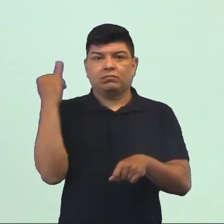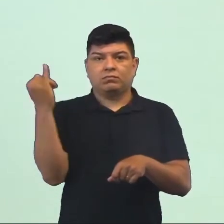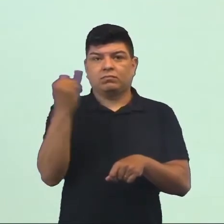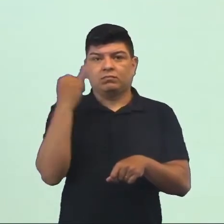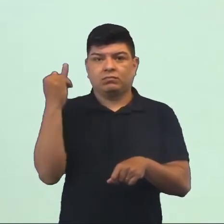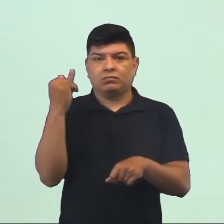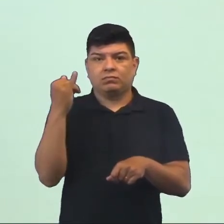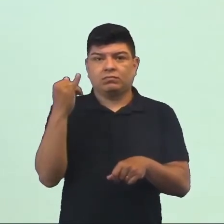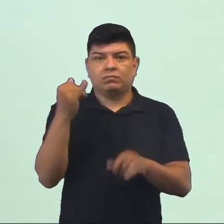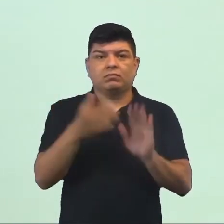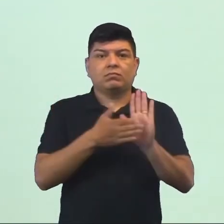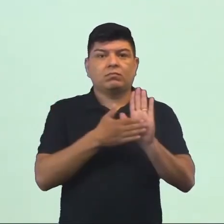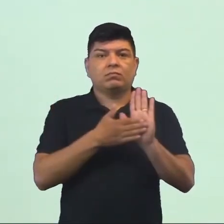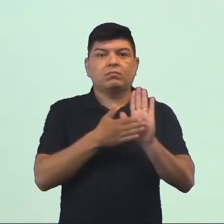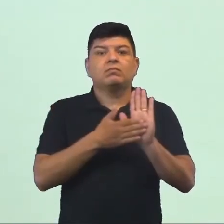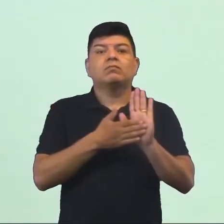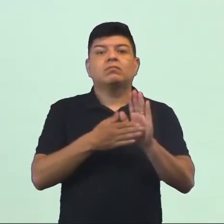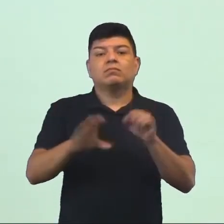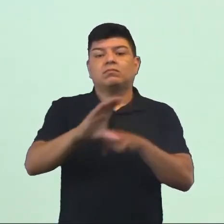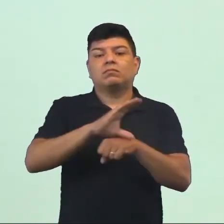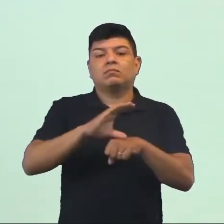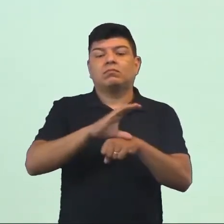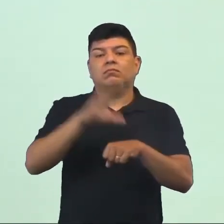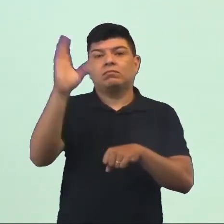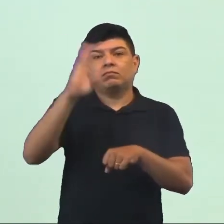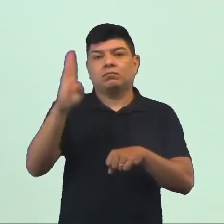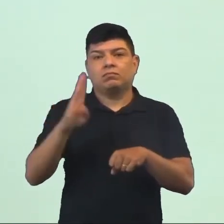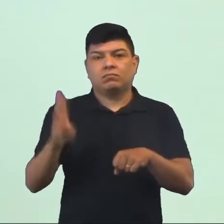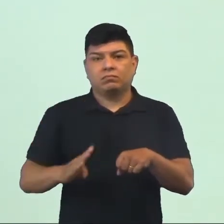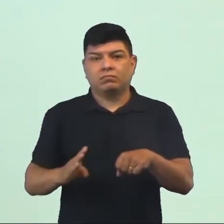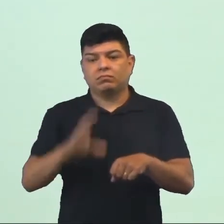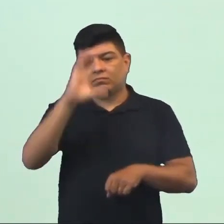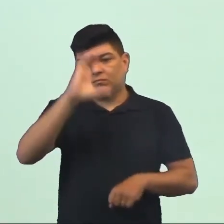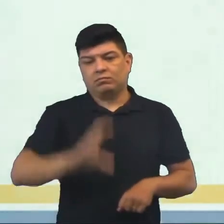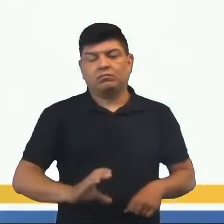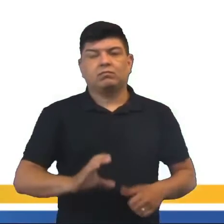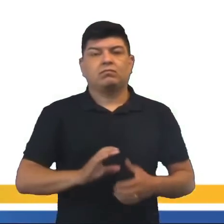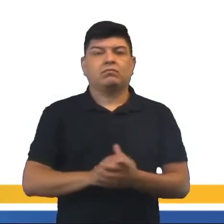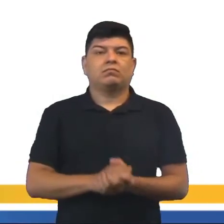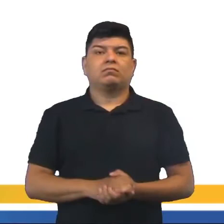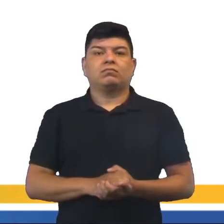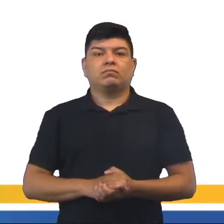relatores da Constituição brasileira, que é chamado de a Constituição Cidadã.